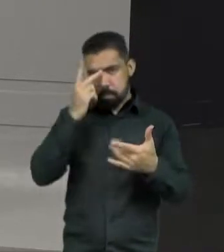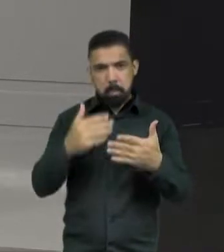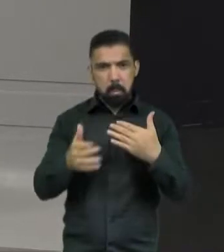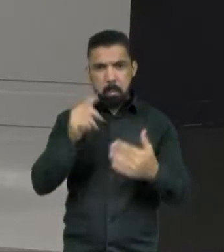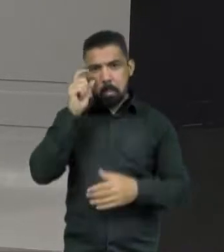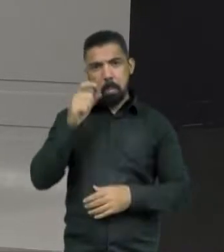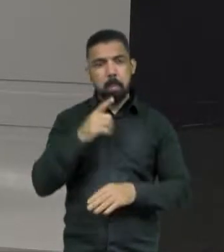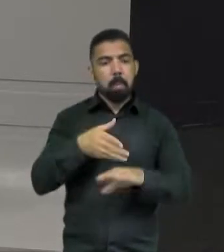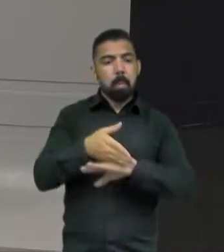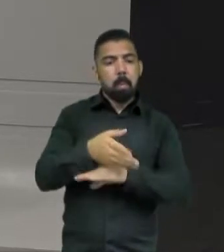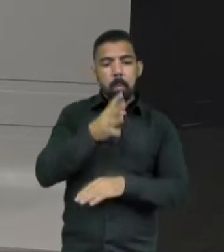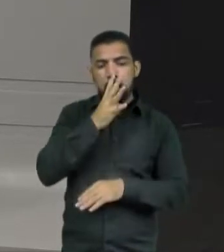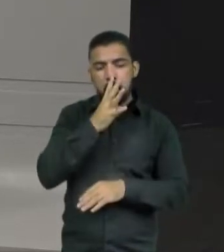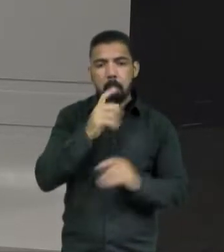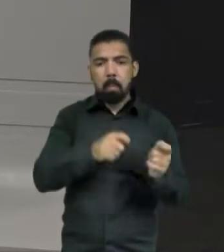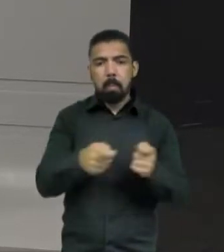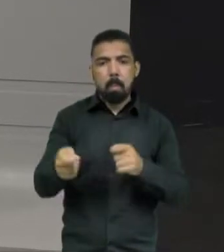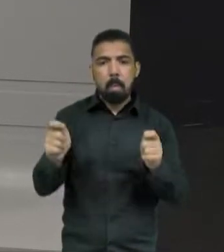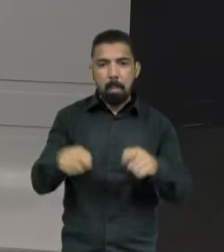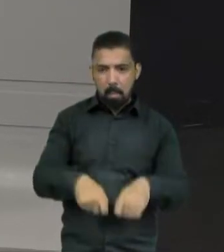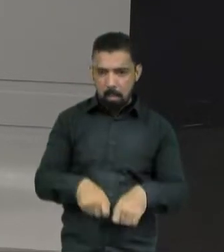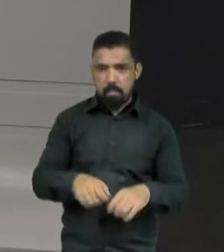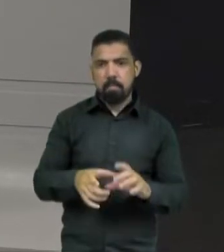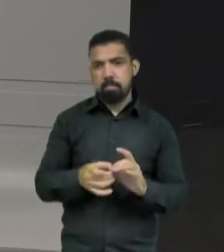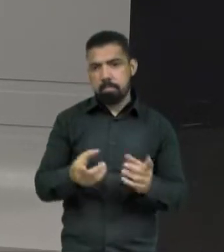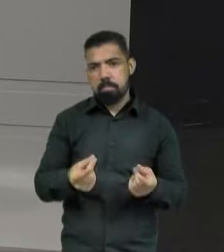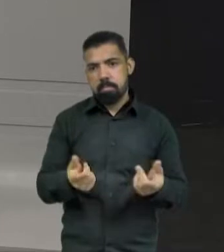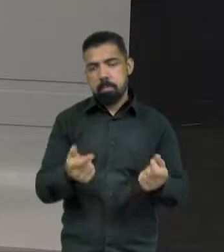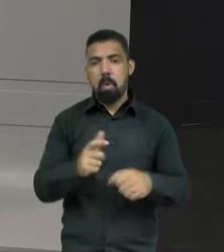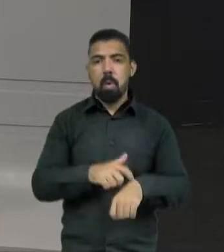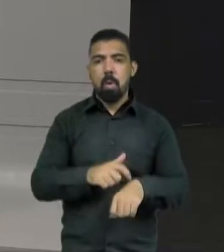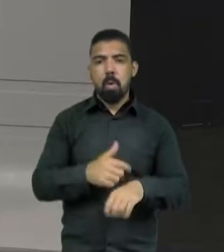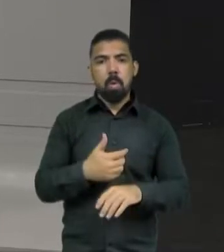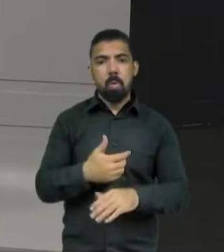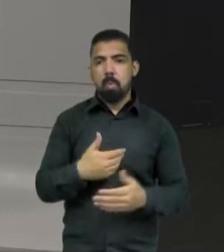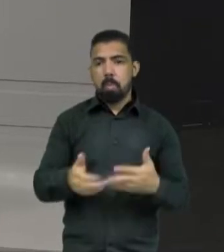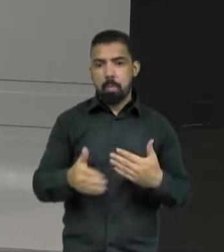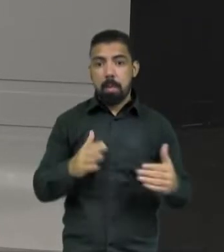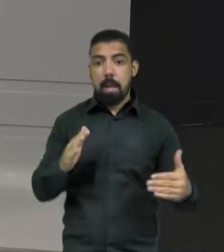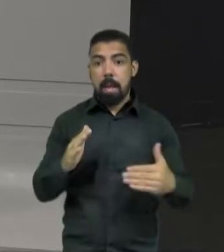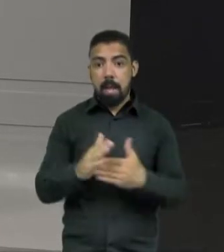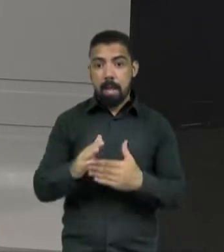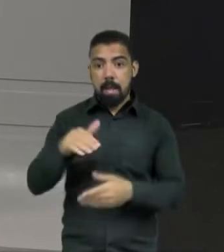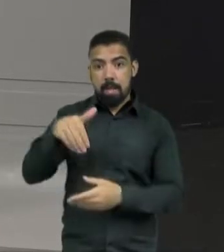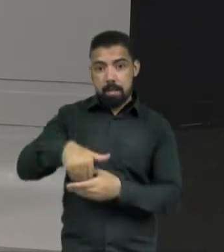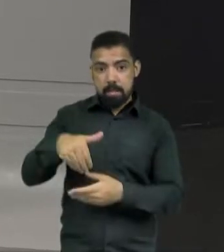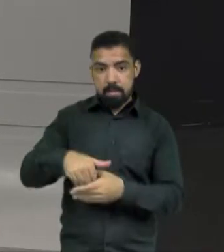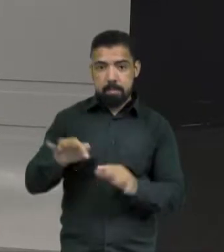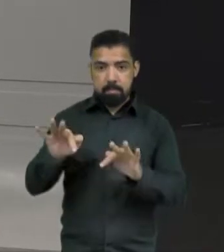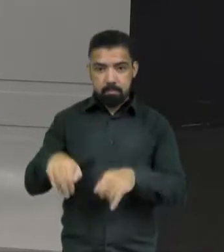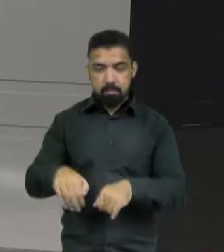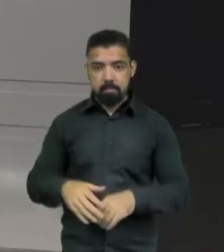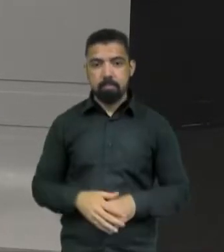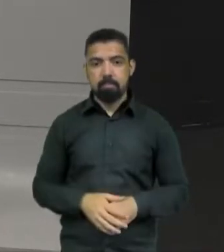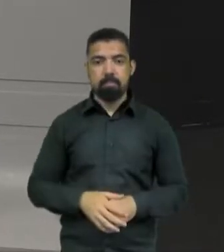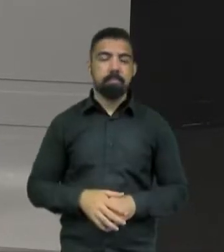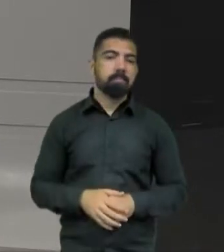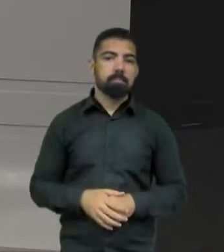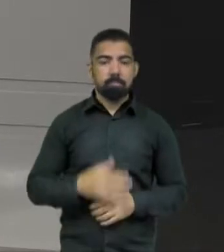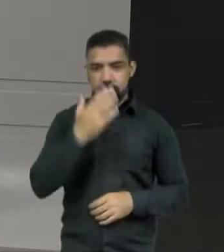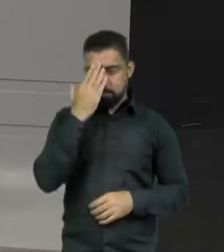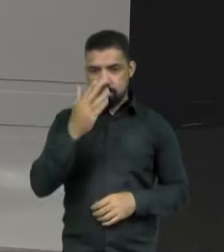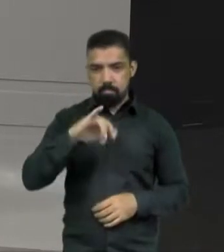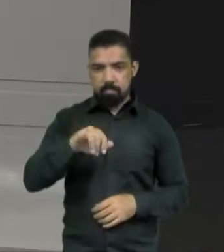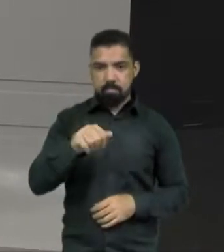e ficará lá permanentemente, em qualquer horário, até as eleições. Com você, Thiago. Obrigado, viu, Jânio, pelas